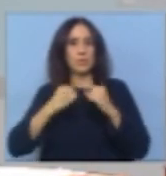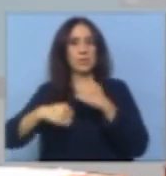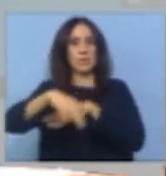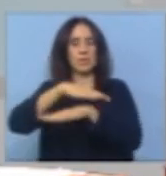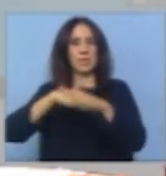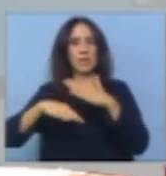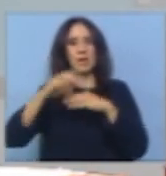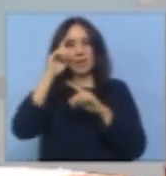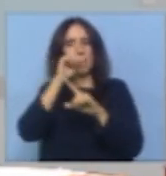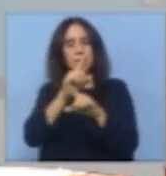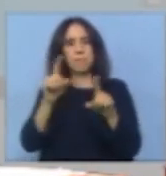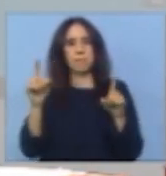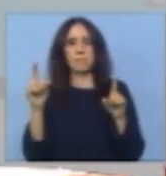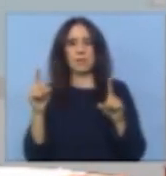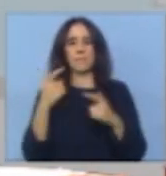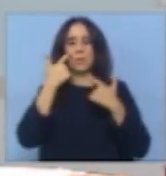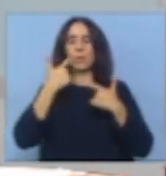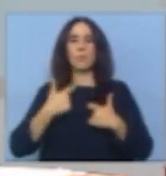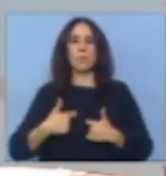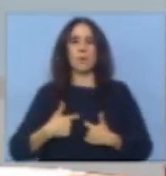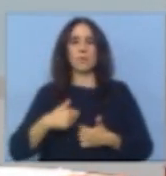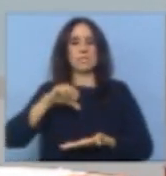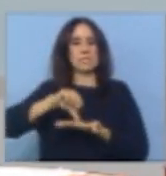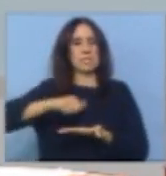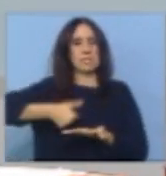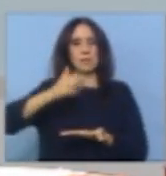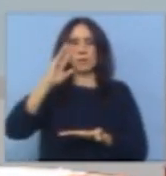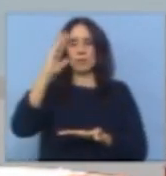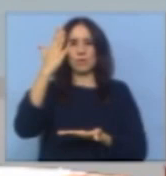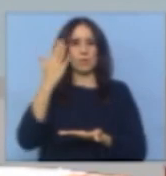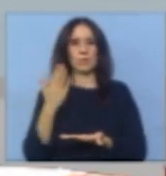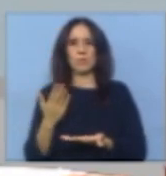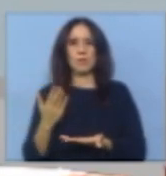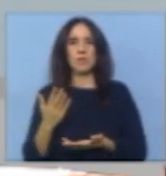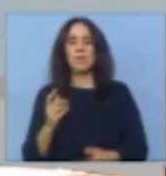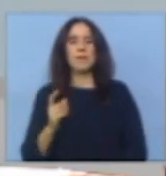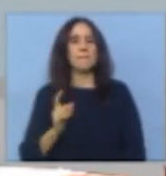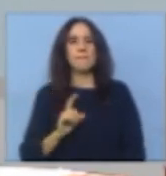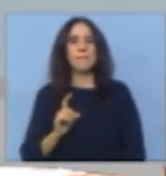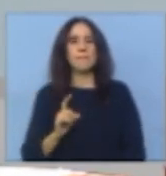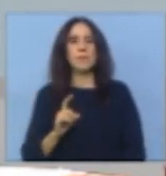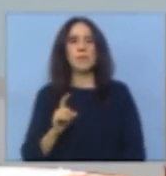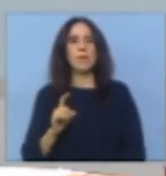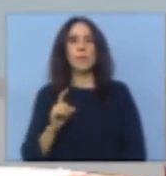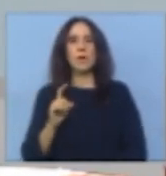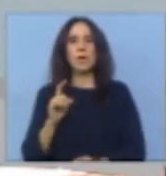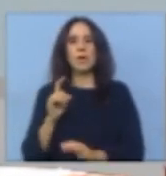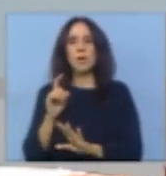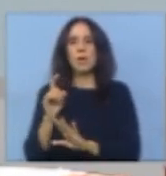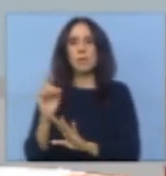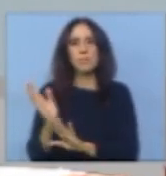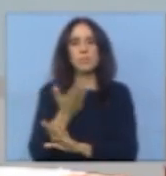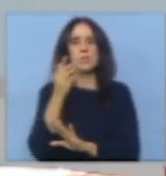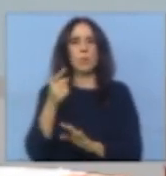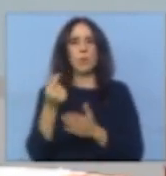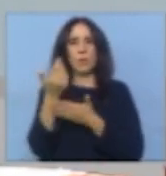que saiba colocar o ser humano como centro. Não a produção, não a economia